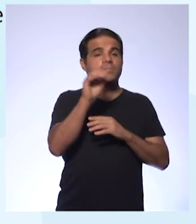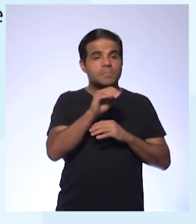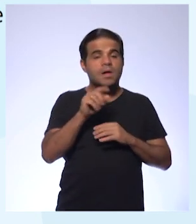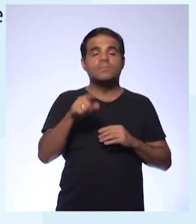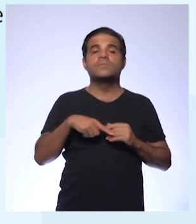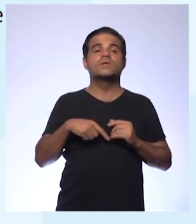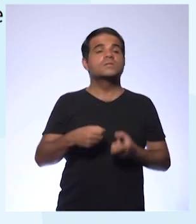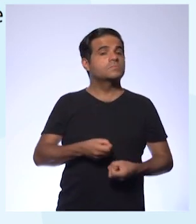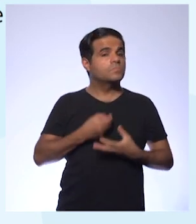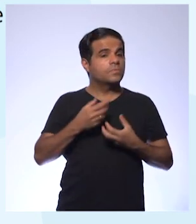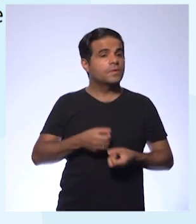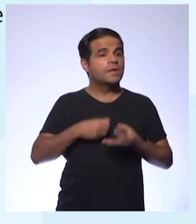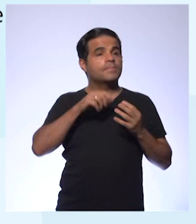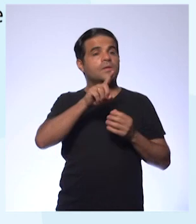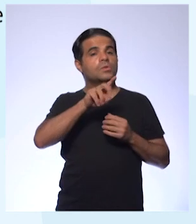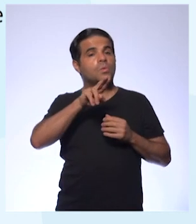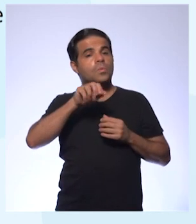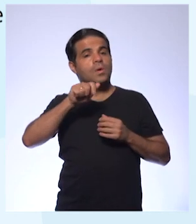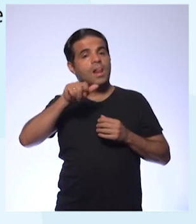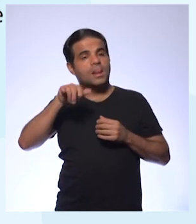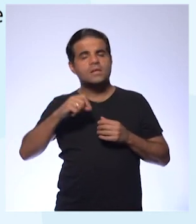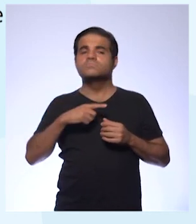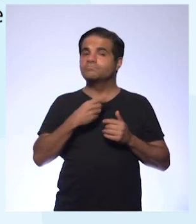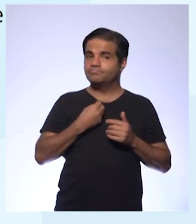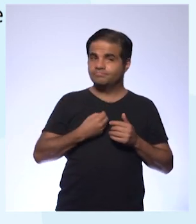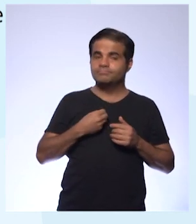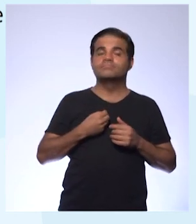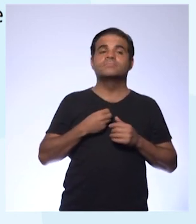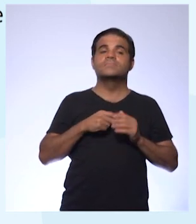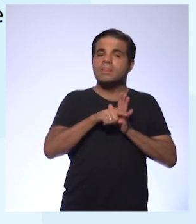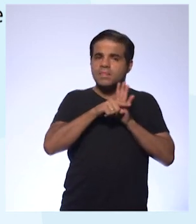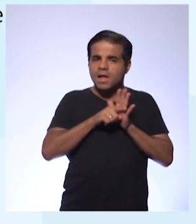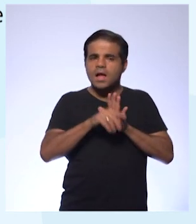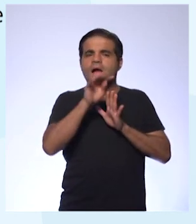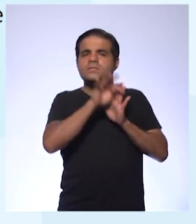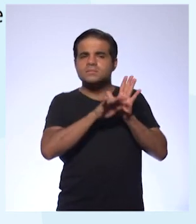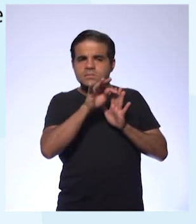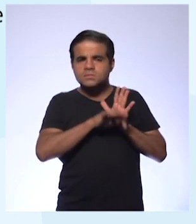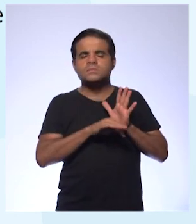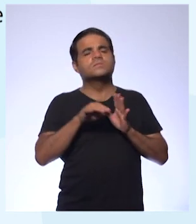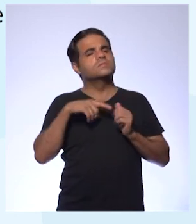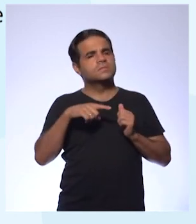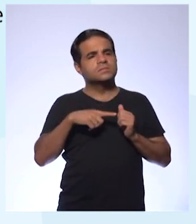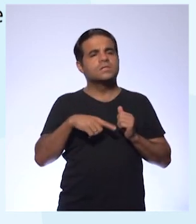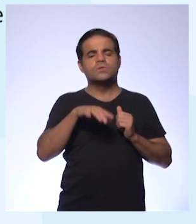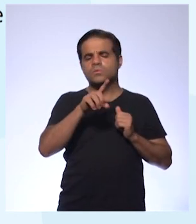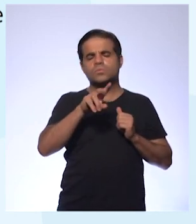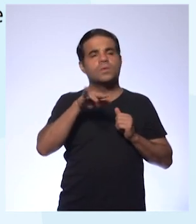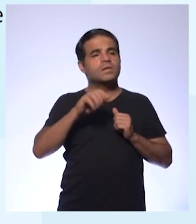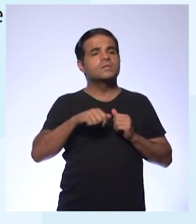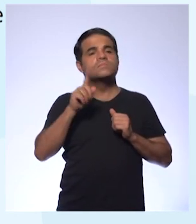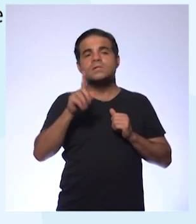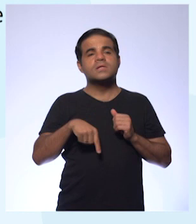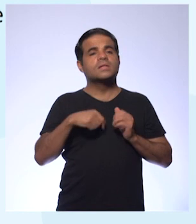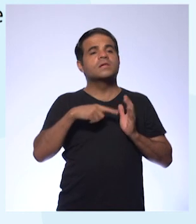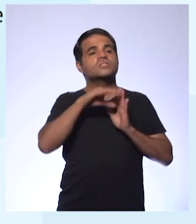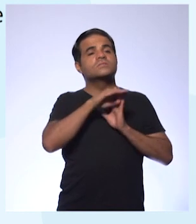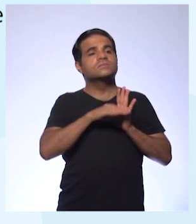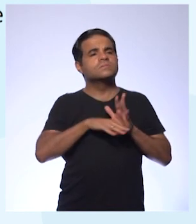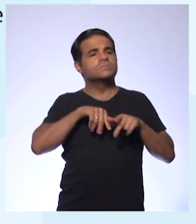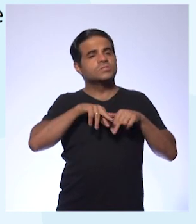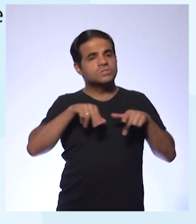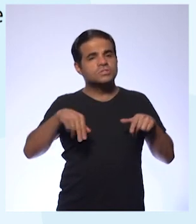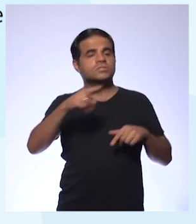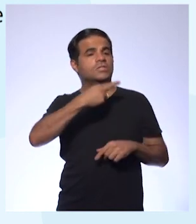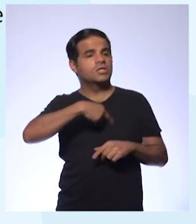poema Dualismo está lá também. A análise textual também tem um pouquinho lá. O dualismo é proveniente de princípios diversos,